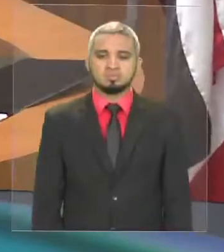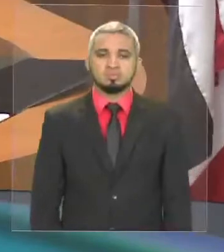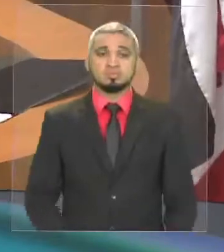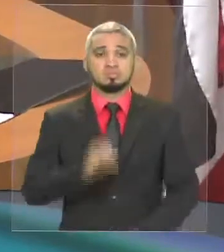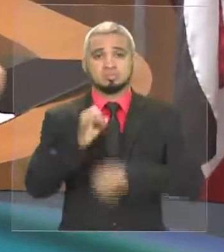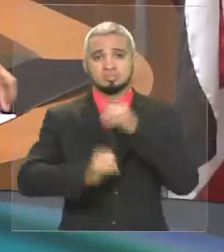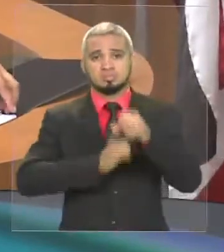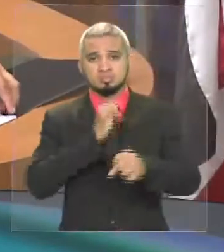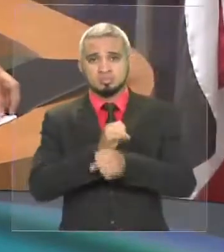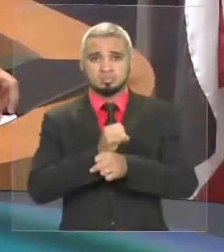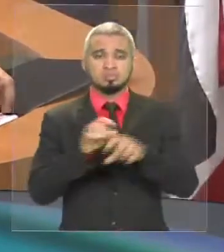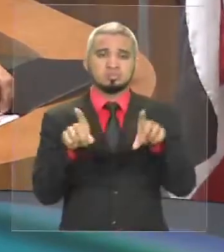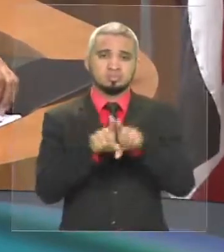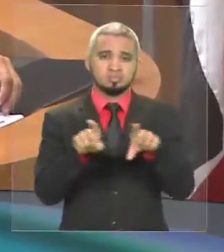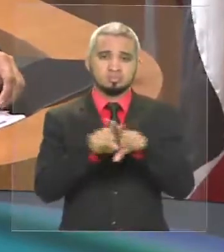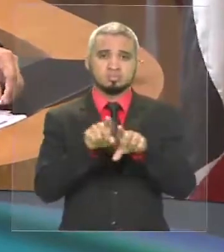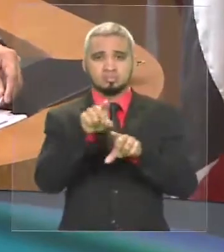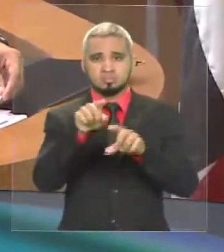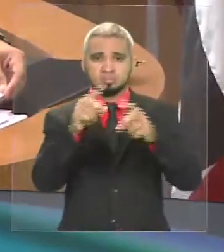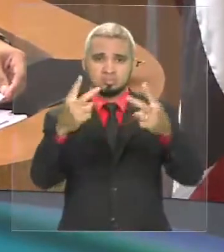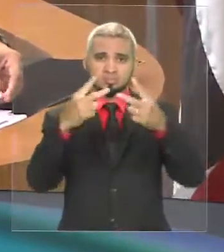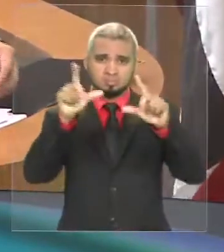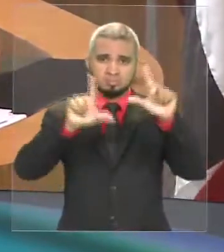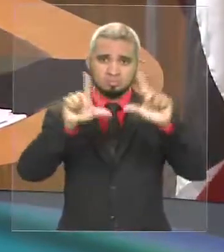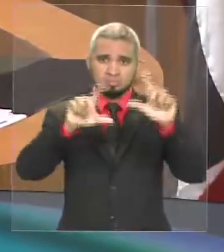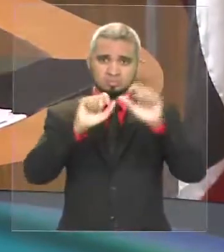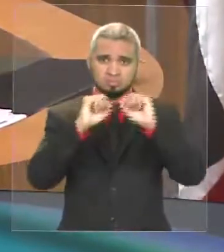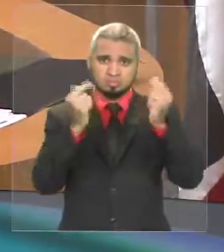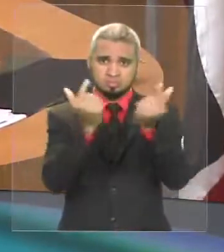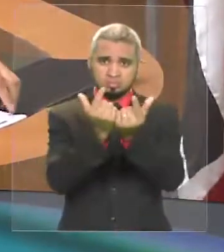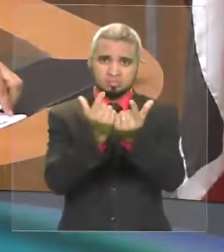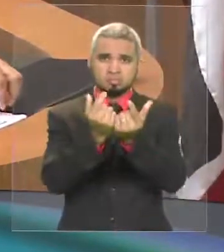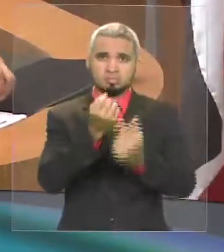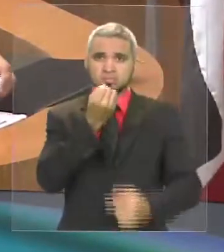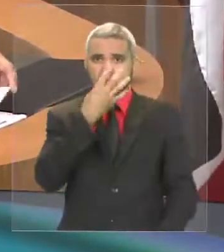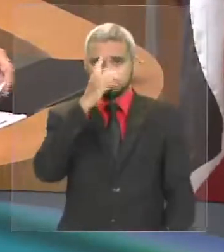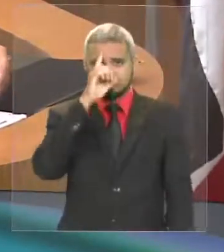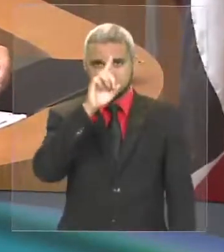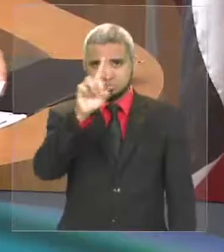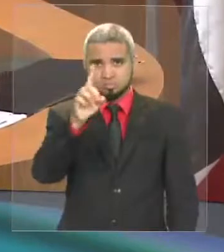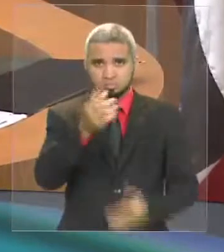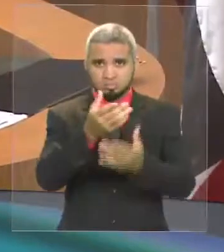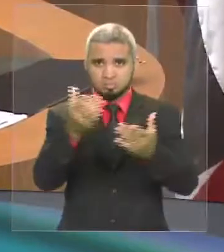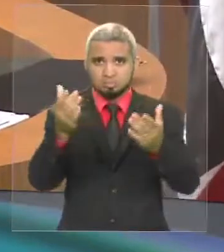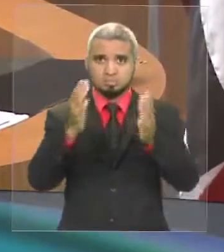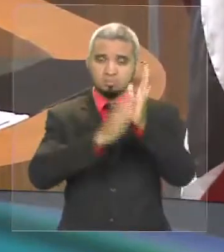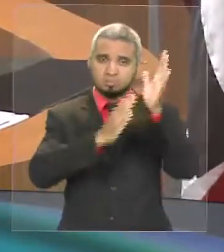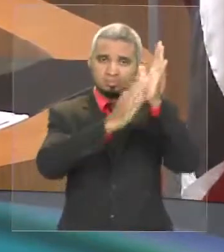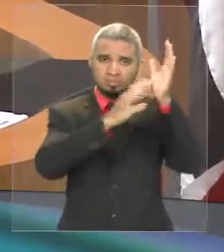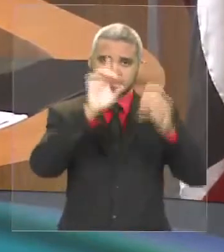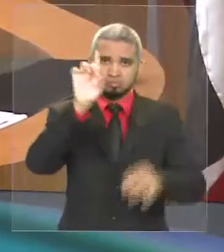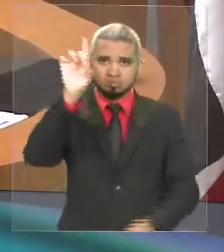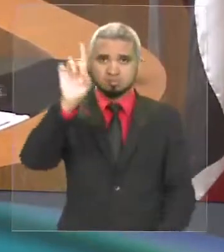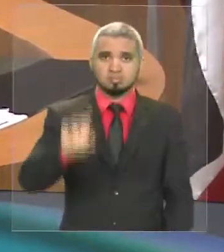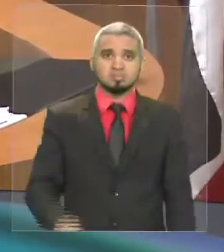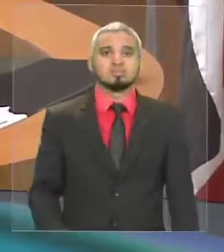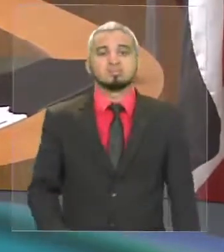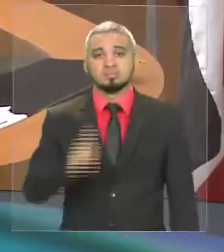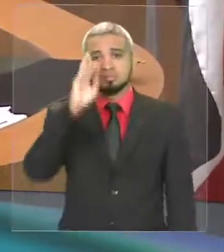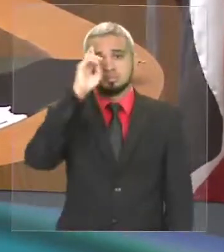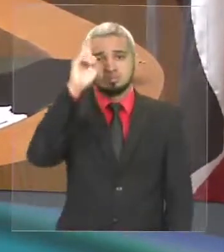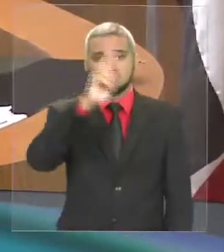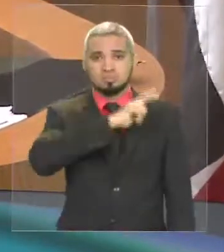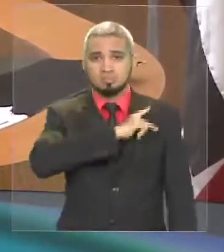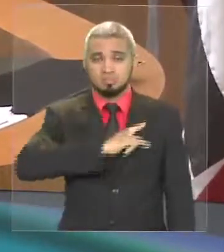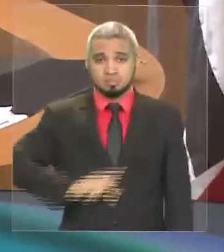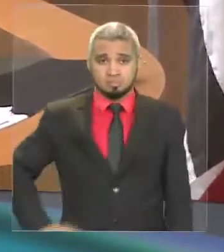internautas, telespectadores que nos acompanham através da TV Assembleia, nosso mais cordial bom dia, que Deus seja louvado. Senhor presidente,